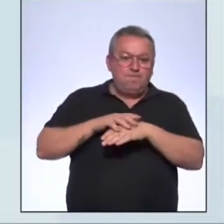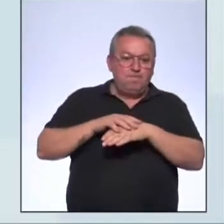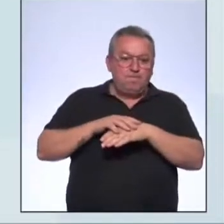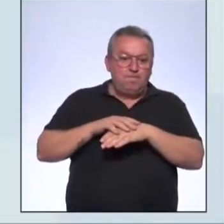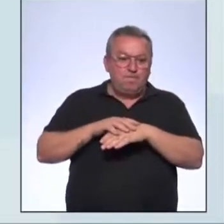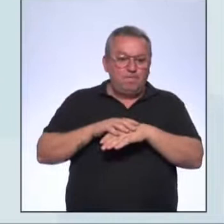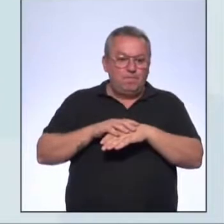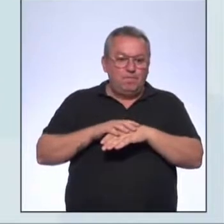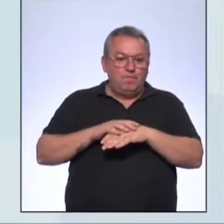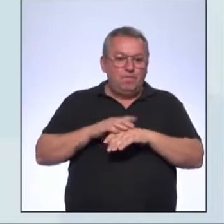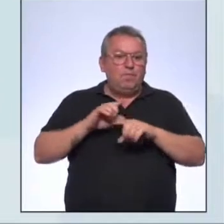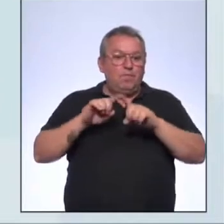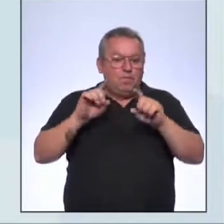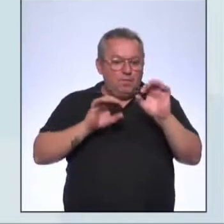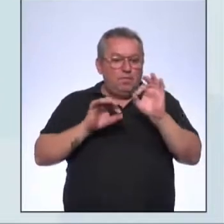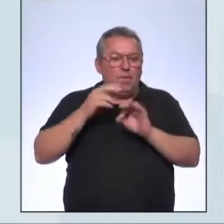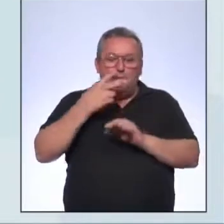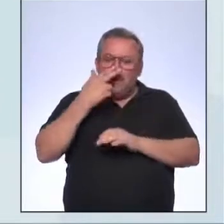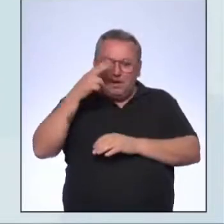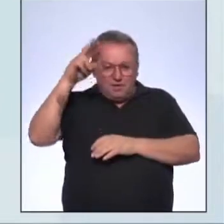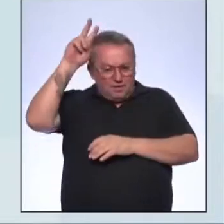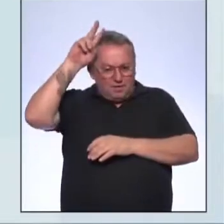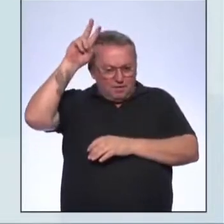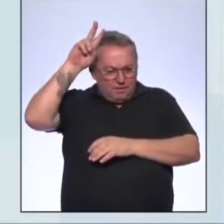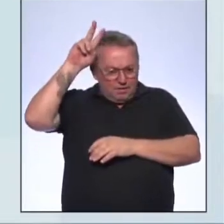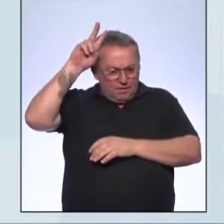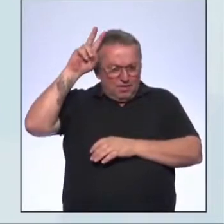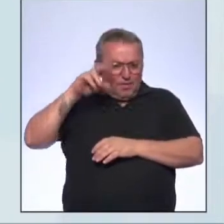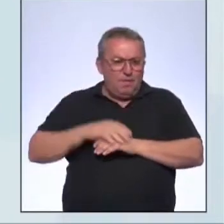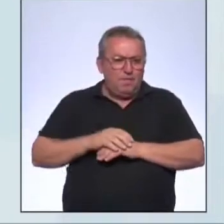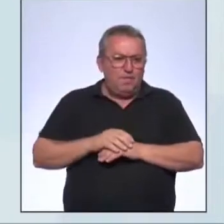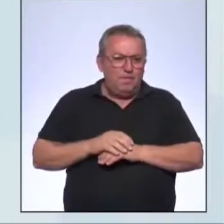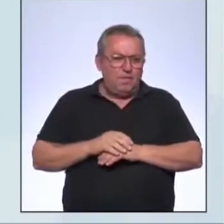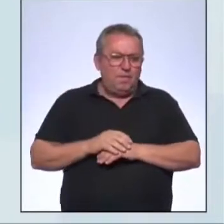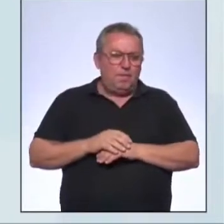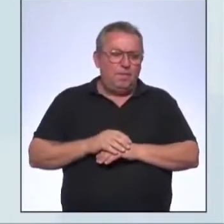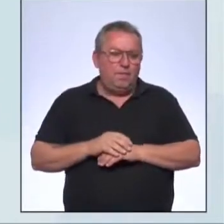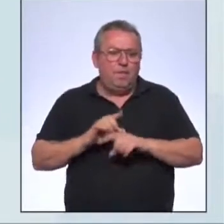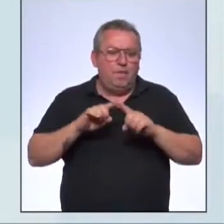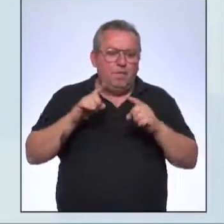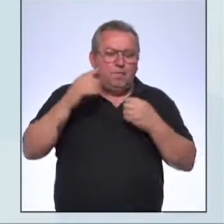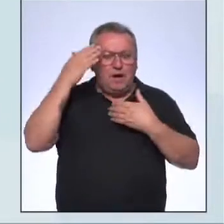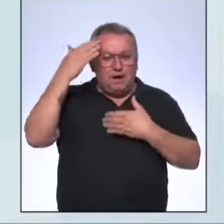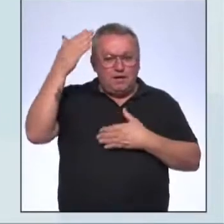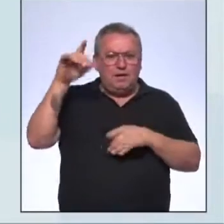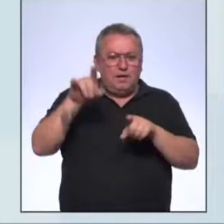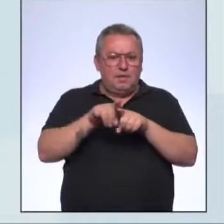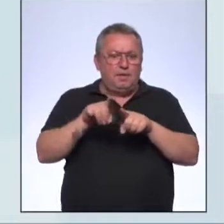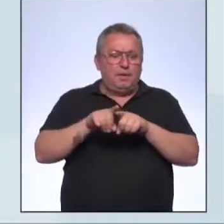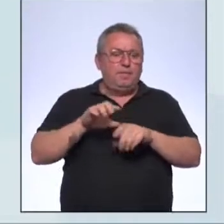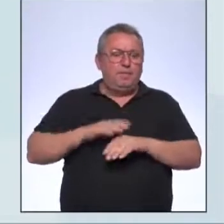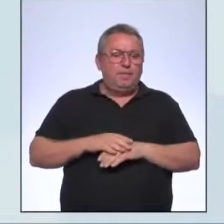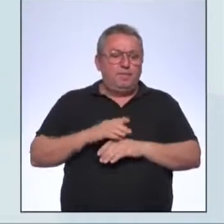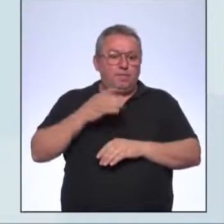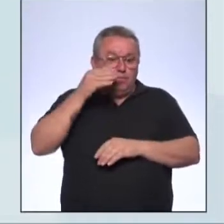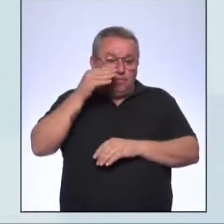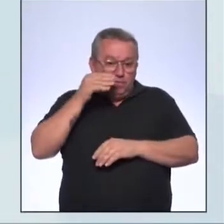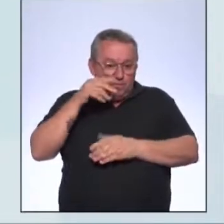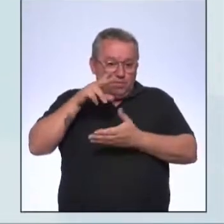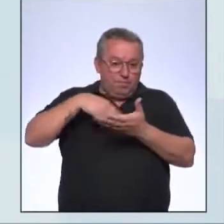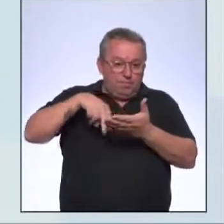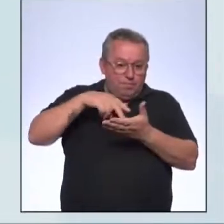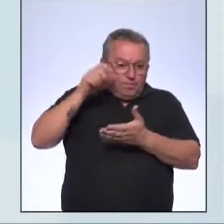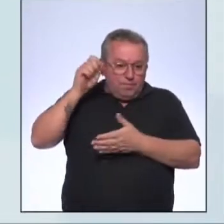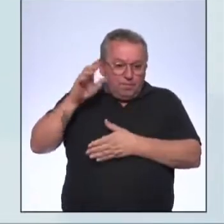doença. É muito parecido com os indígenas, né? As danças são para agradecer, cerimoniais. Uma curiosidade das